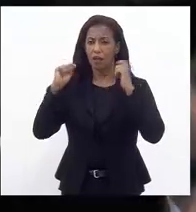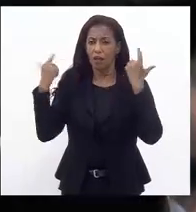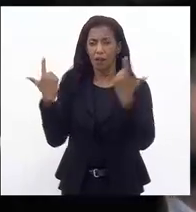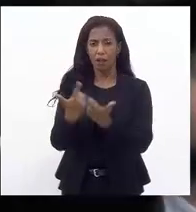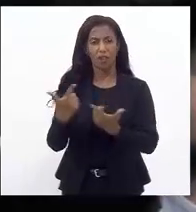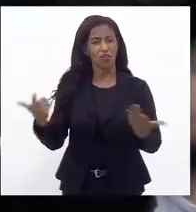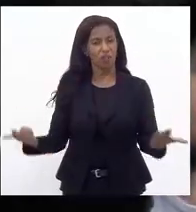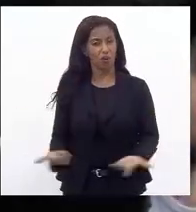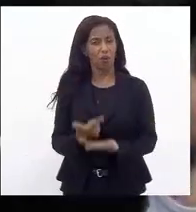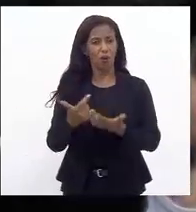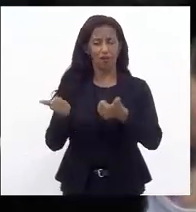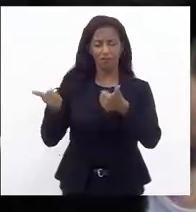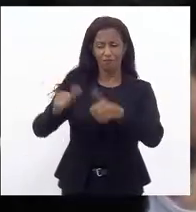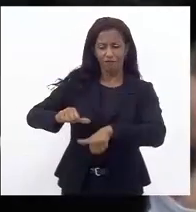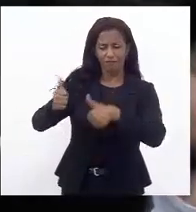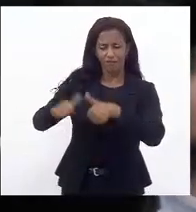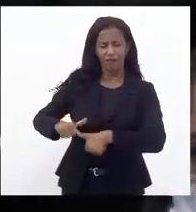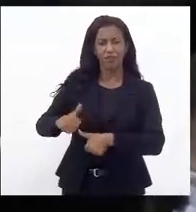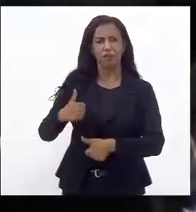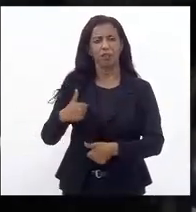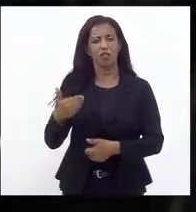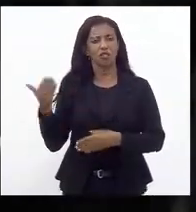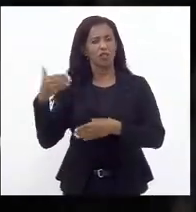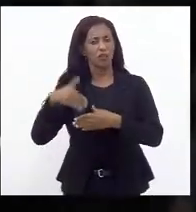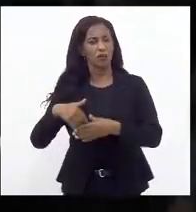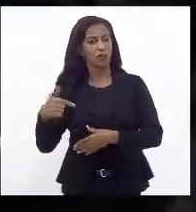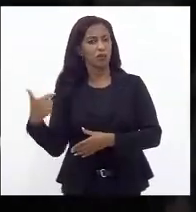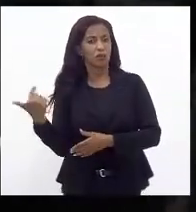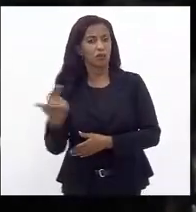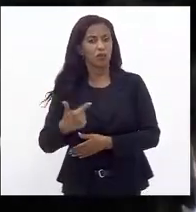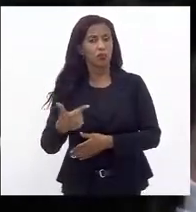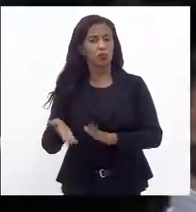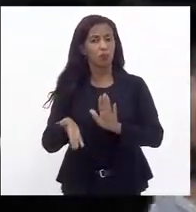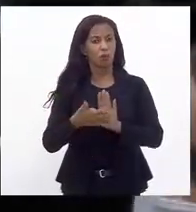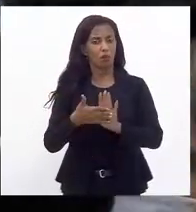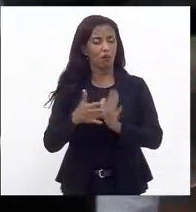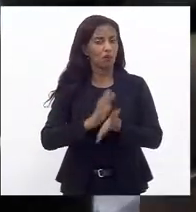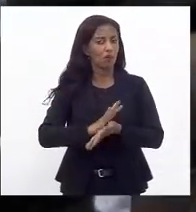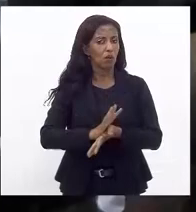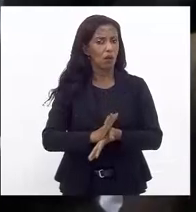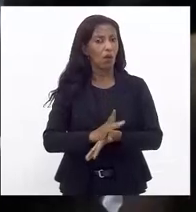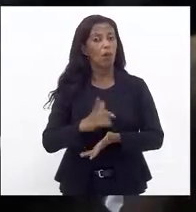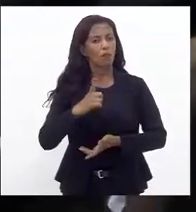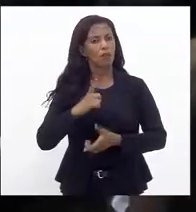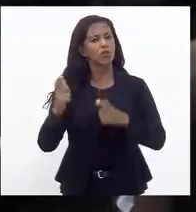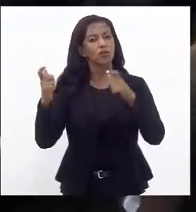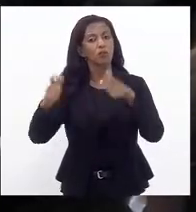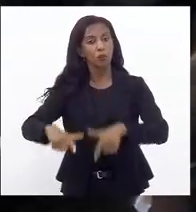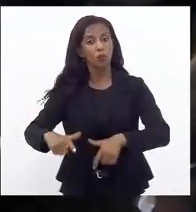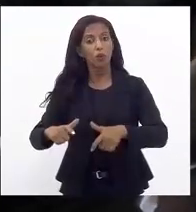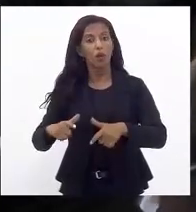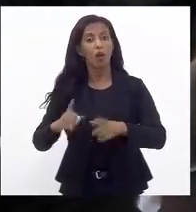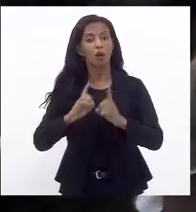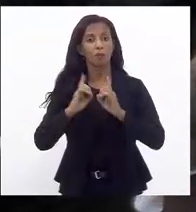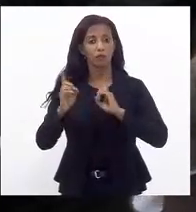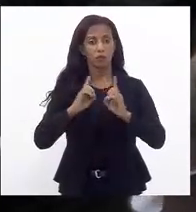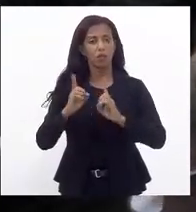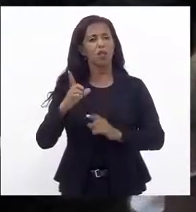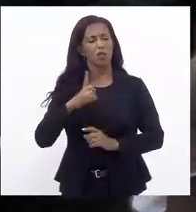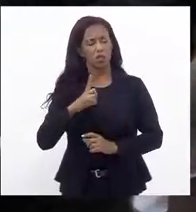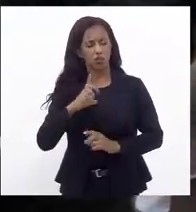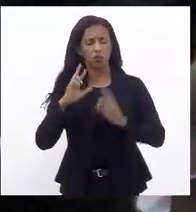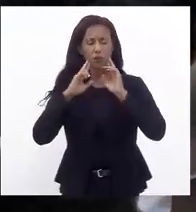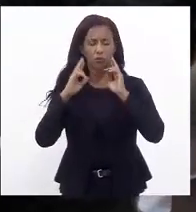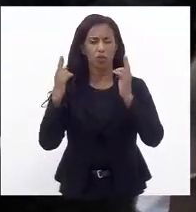faça uma avaliação cinza que estamos voltando um segundo o pacote de maldades mas que tivemos espaço para o debate que tivemos